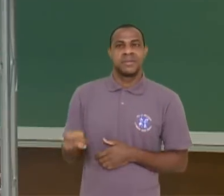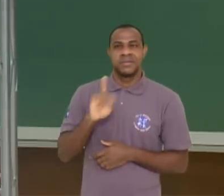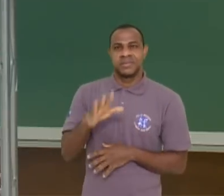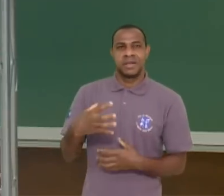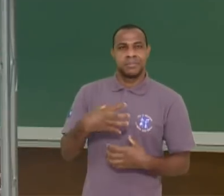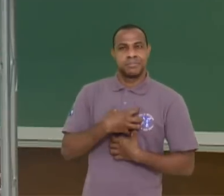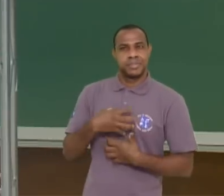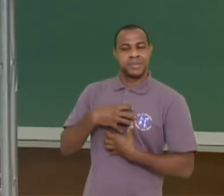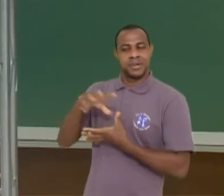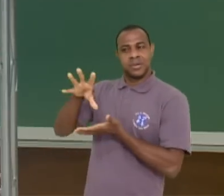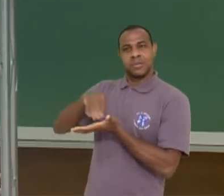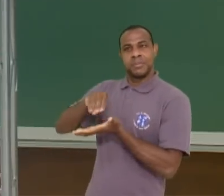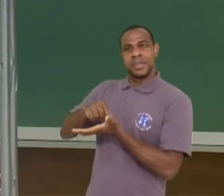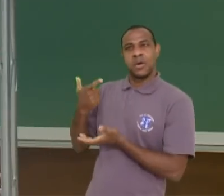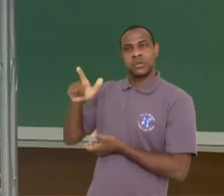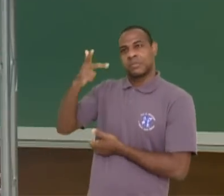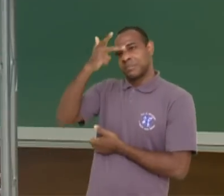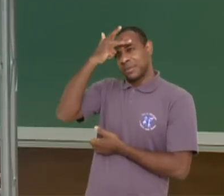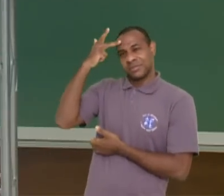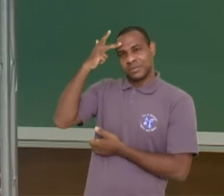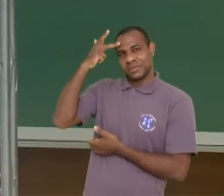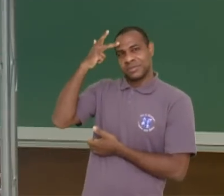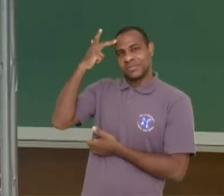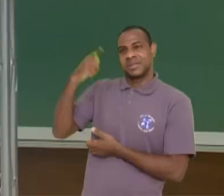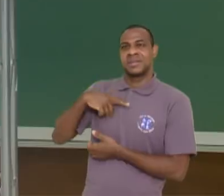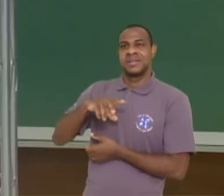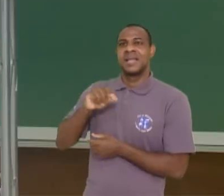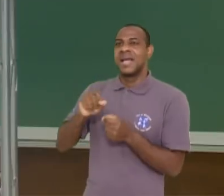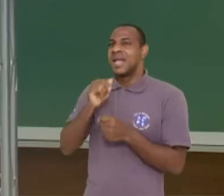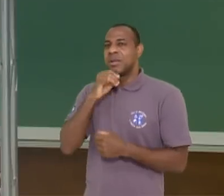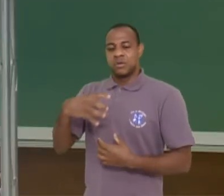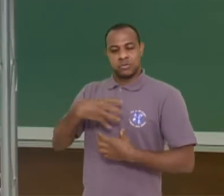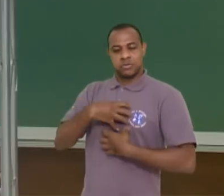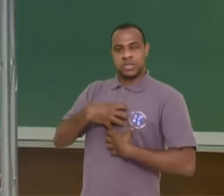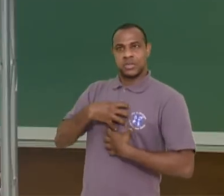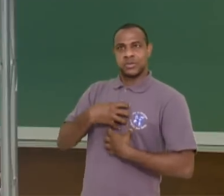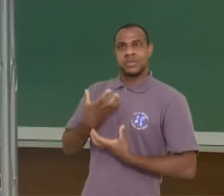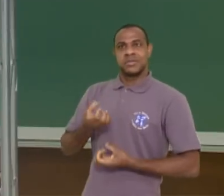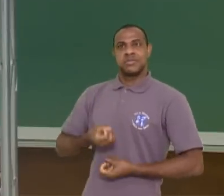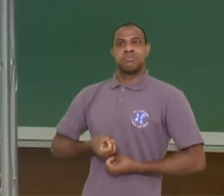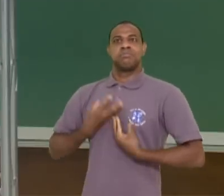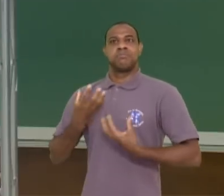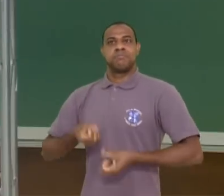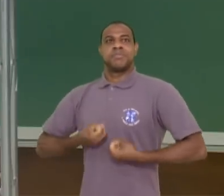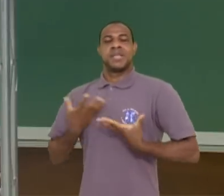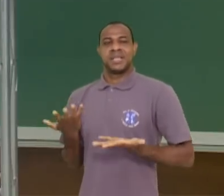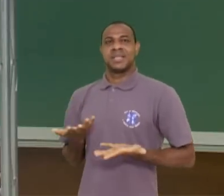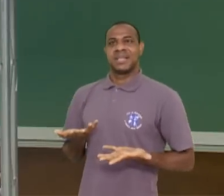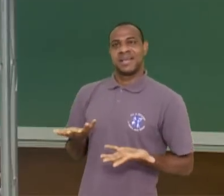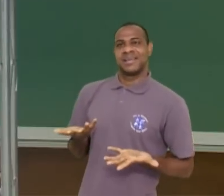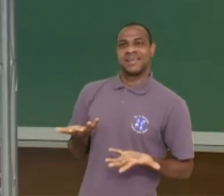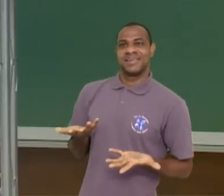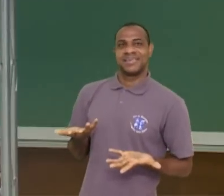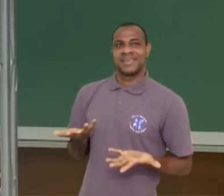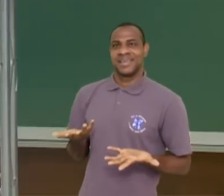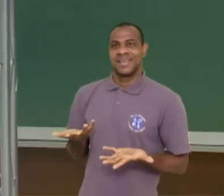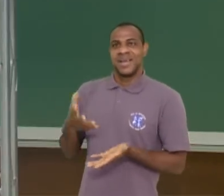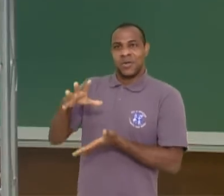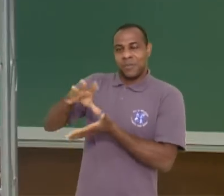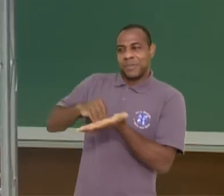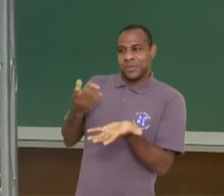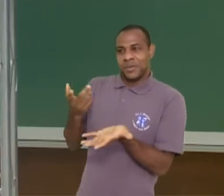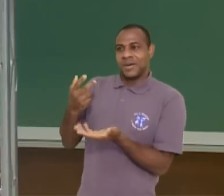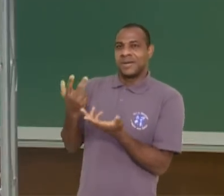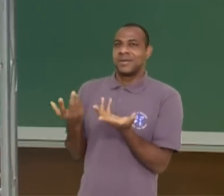em outras pessoas para se vestir, cortar o cabelo, maneira de se expressar, entre outras situações cotidianas? Pensou nisso?